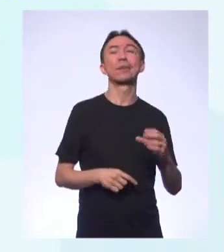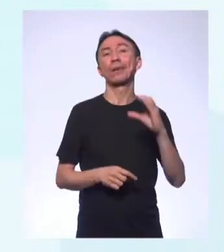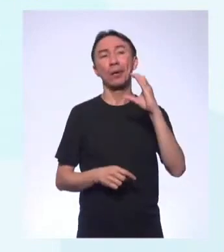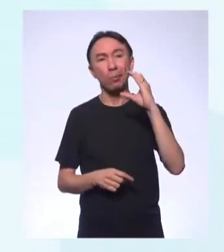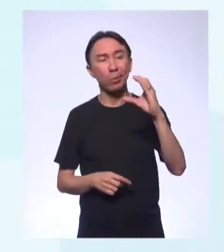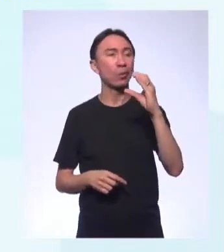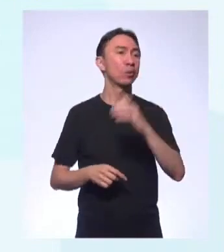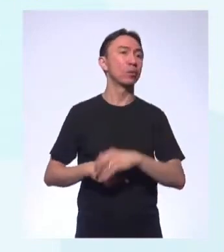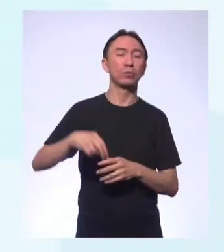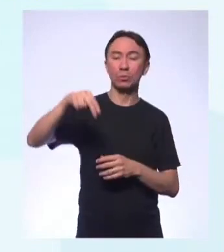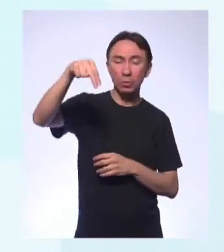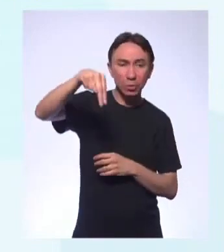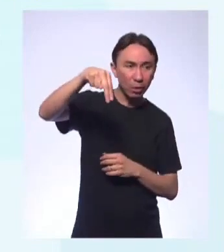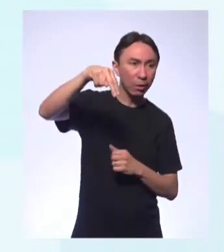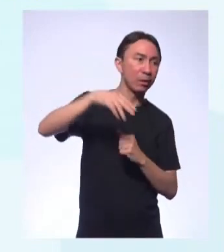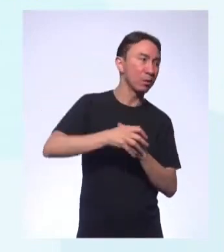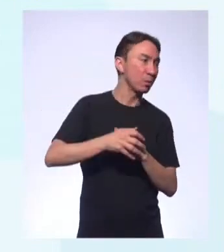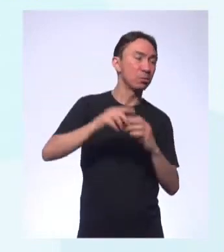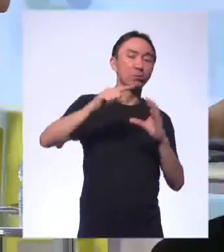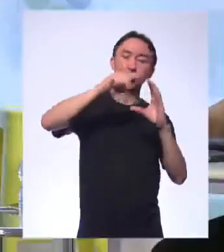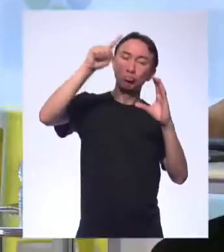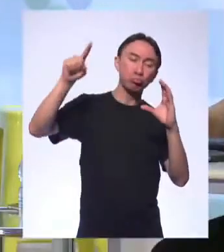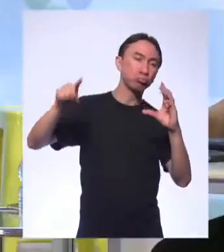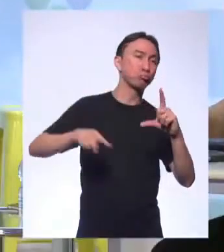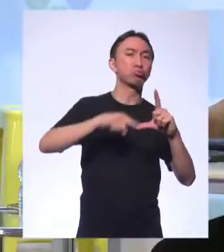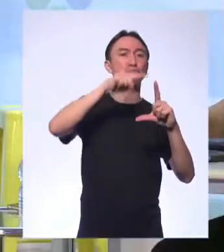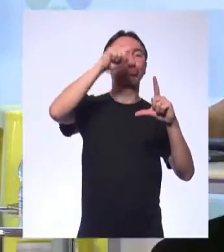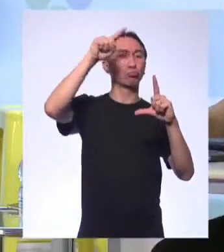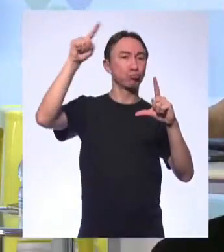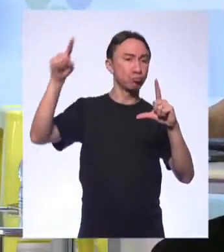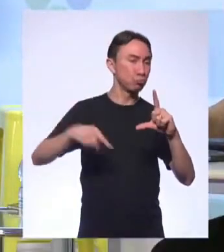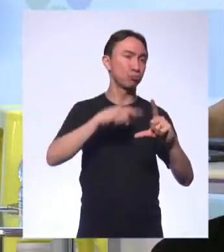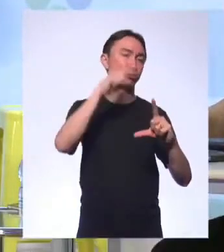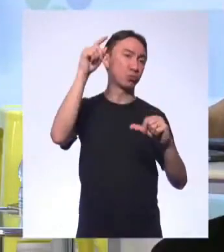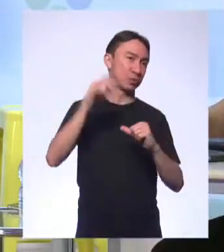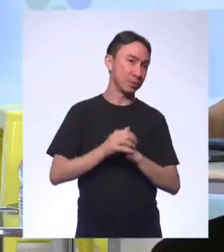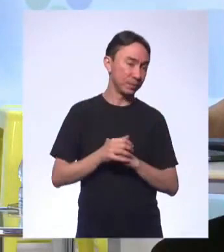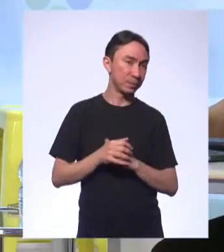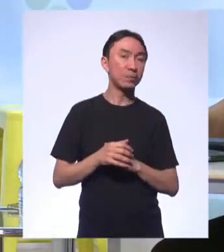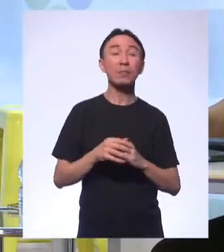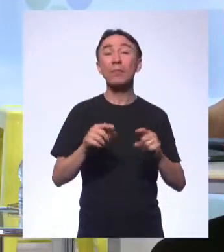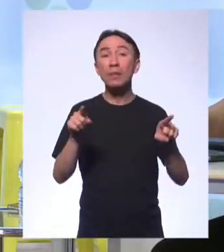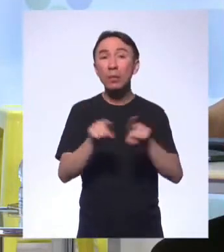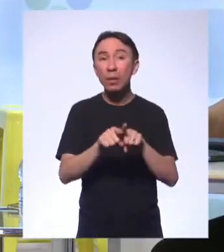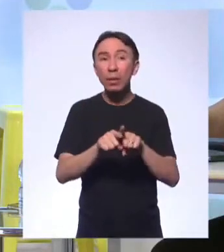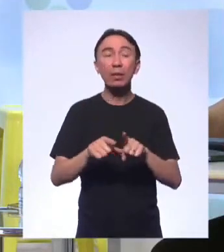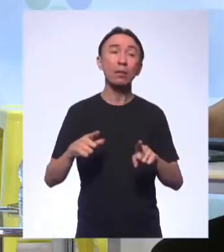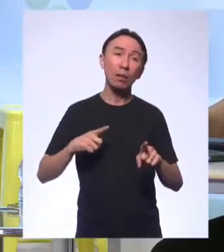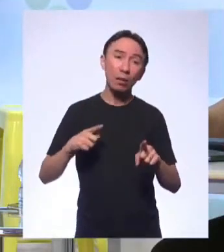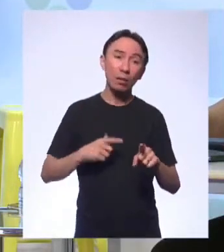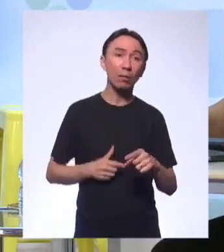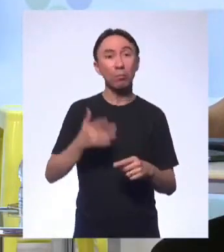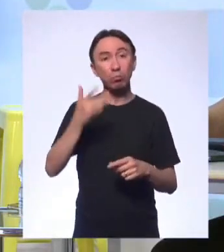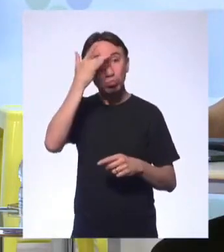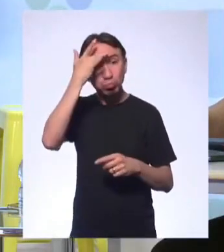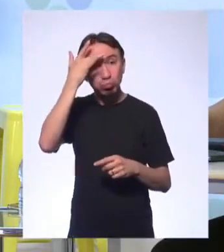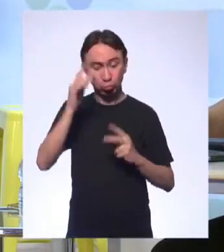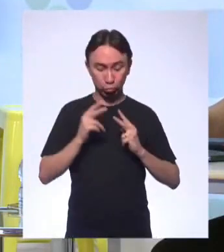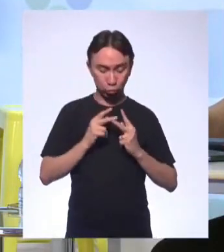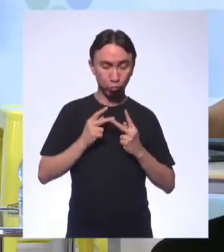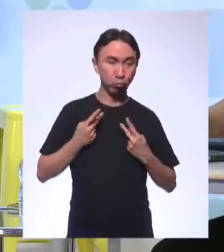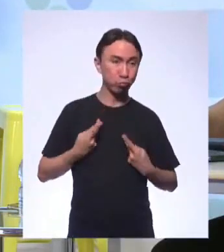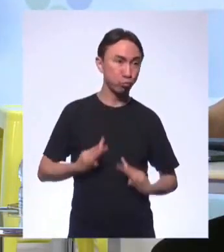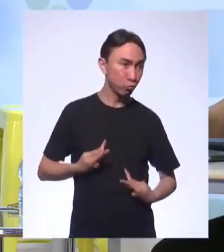do enxofre e assim sucessivamente, ok? Só que nós temos também a ação do homem, que às vezes degrada o meio